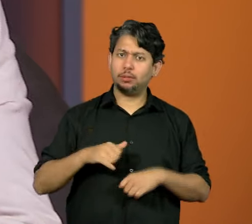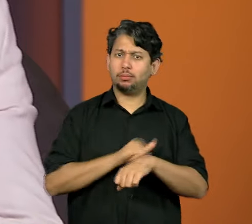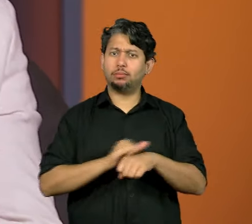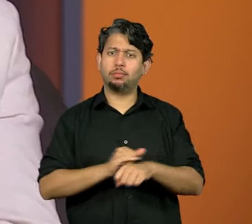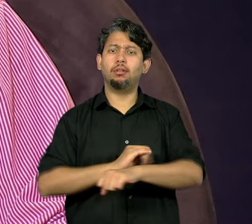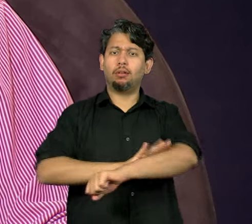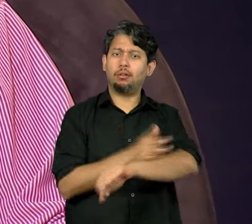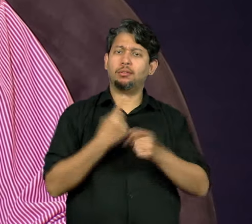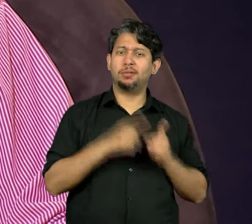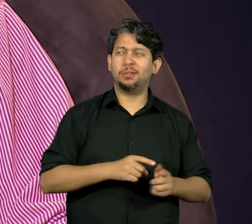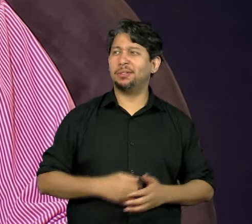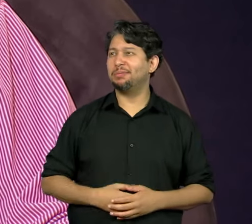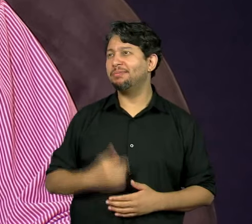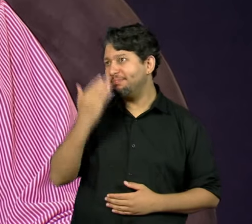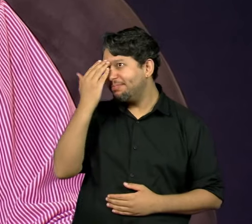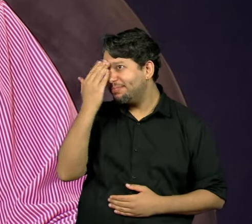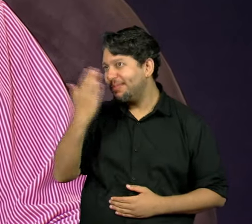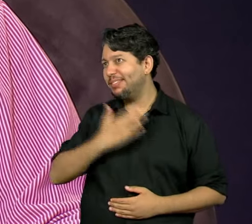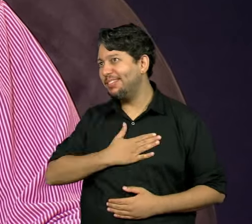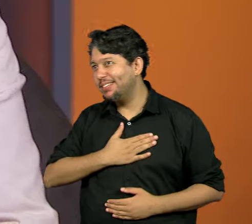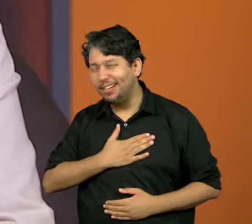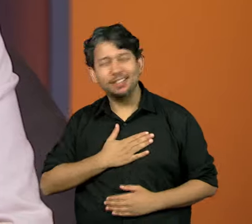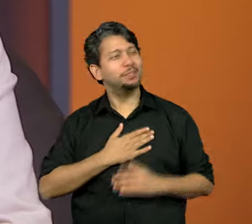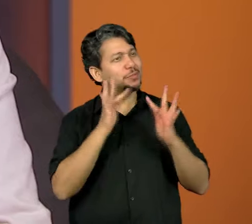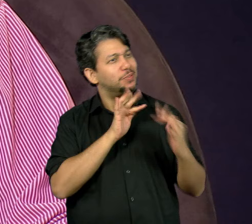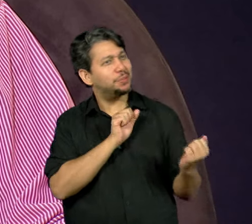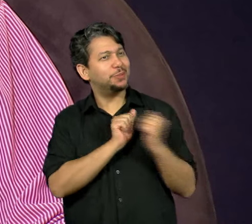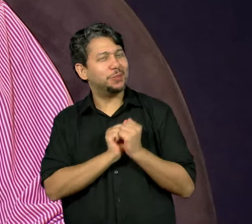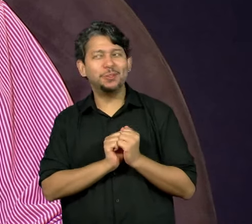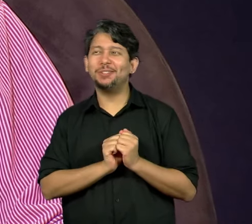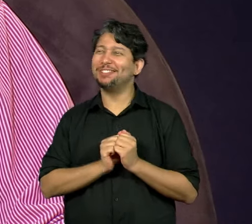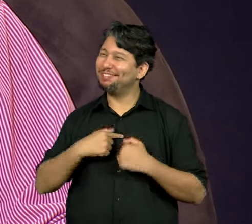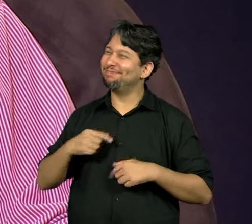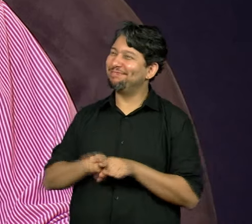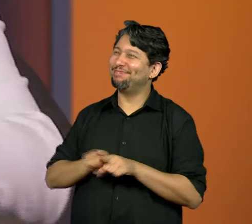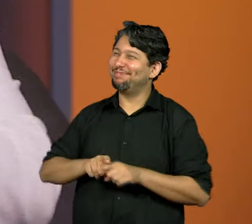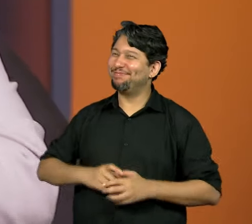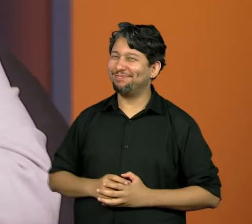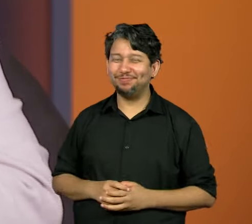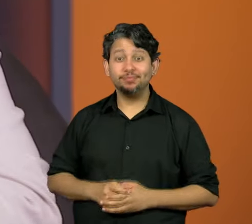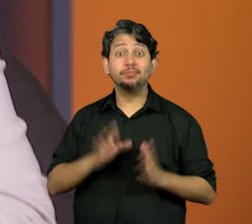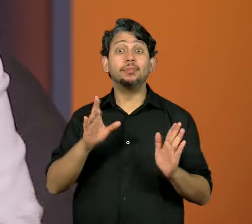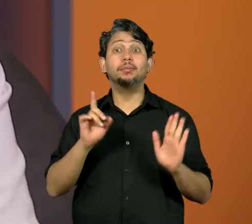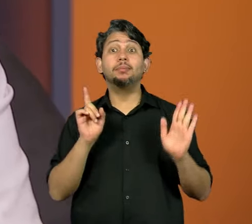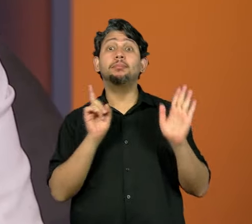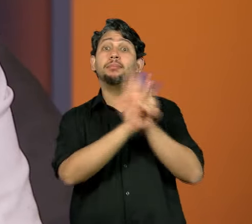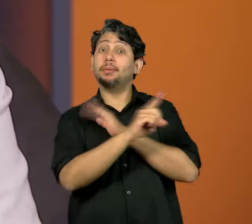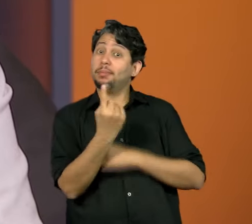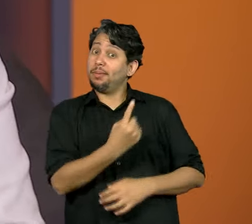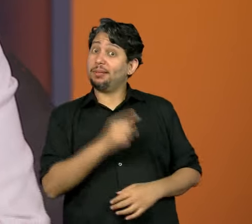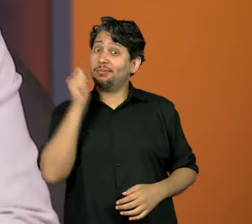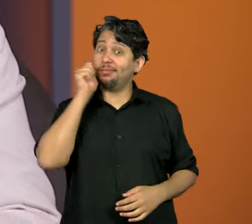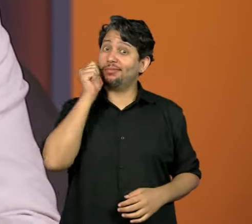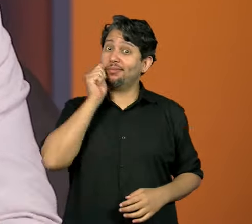pela presença. Eu que agradeço. Uma alegria tê-lo conosco. Alegria é minha. E maravilha, eu já começo pelas damas, né? Por que